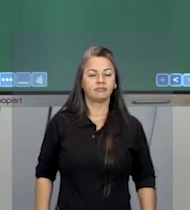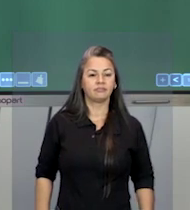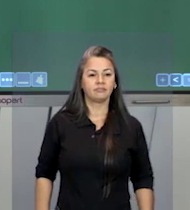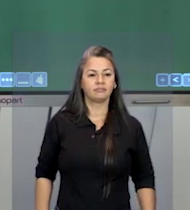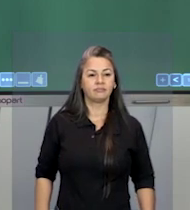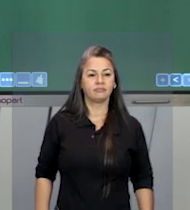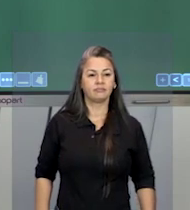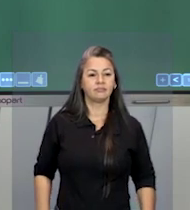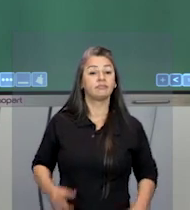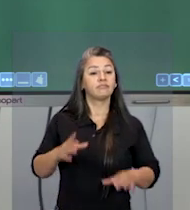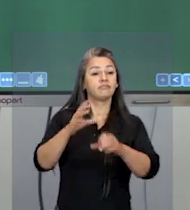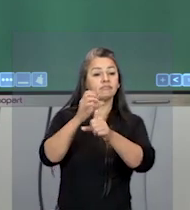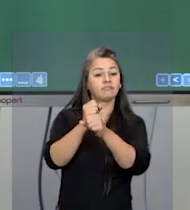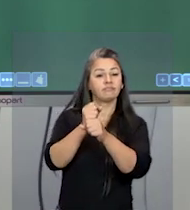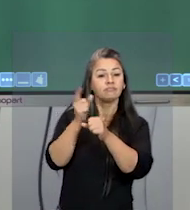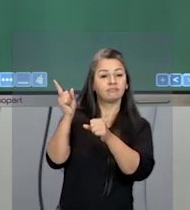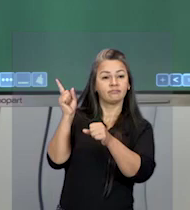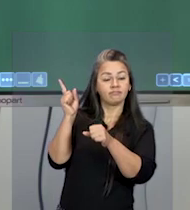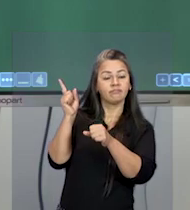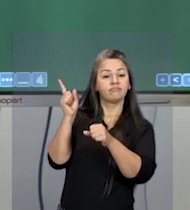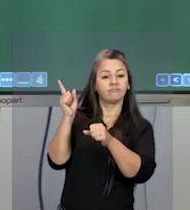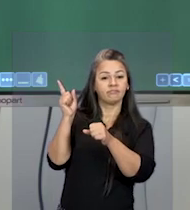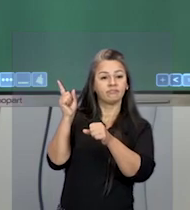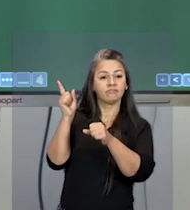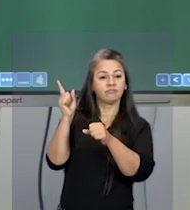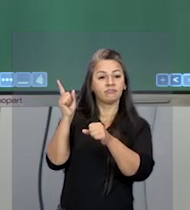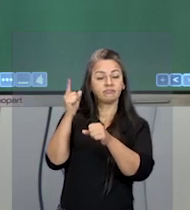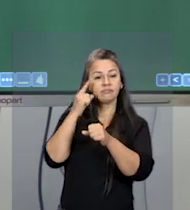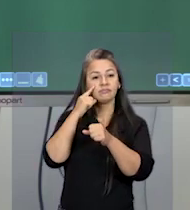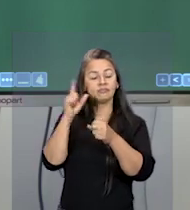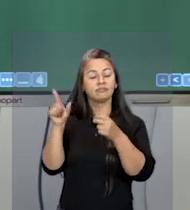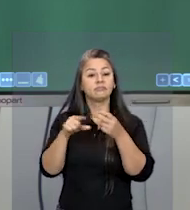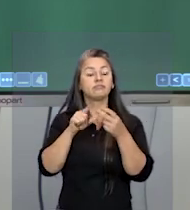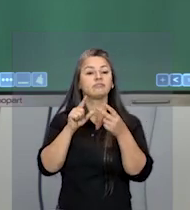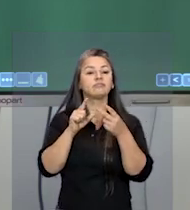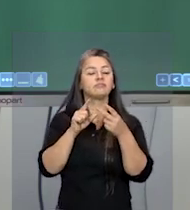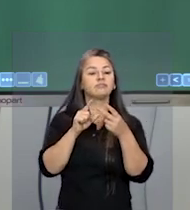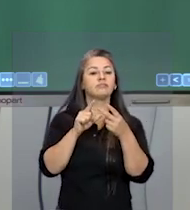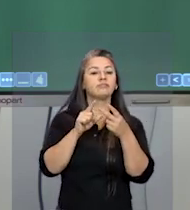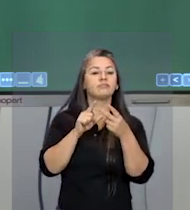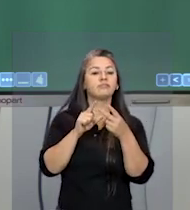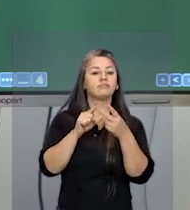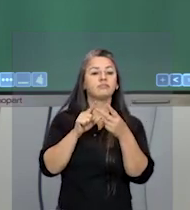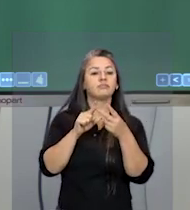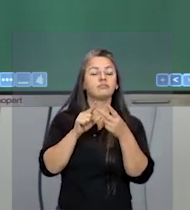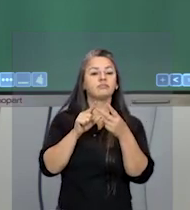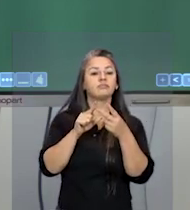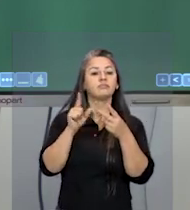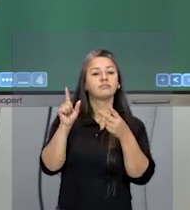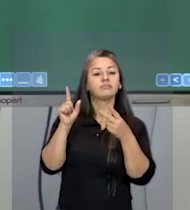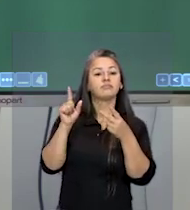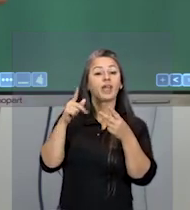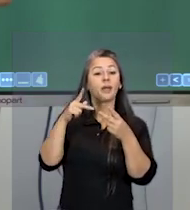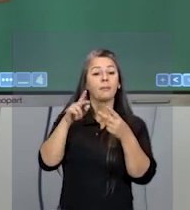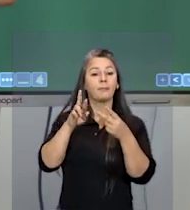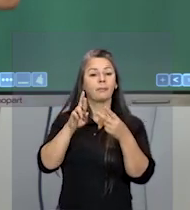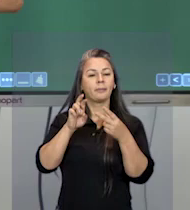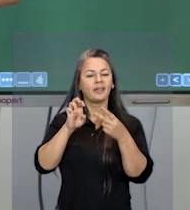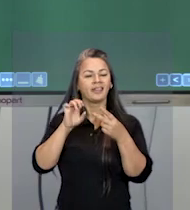17,2. No caso, ela não tem unidades, mas poderia ser centímetro, qualquer uma. E eu tenho também o meu